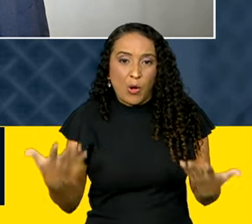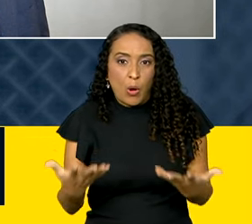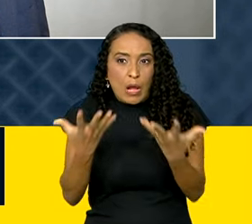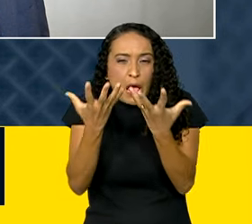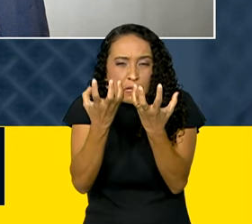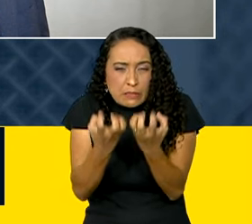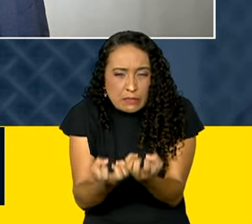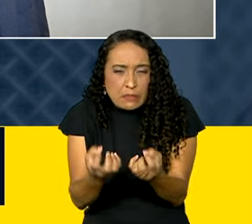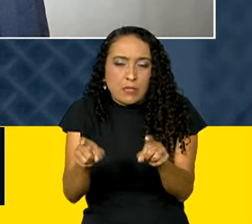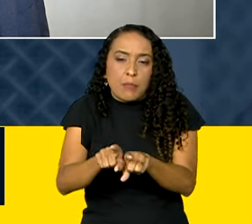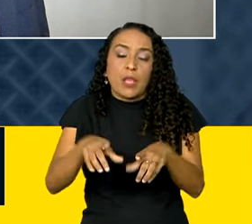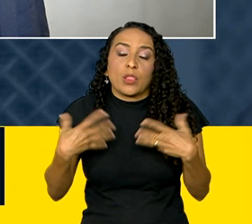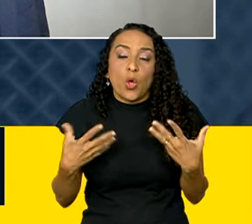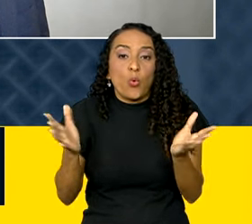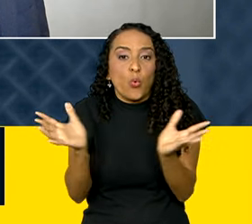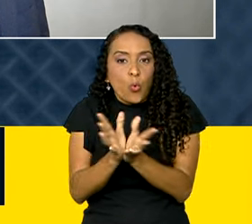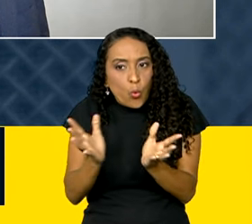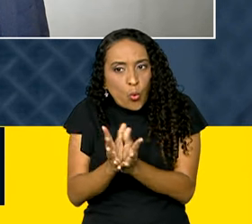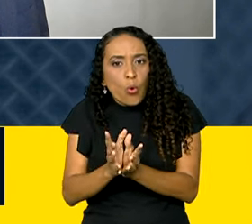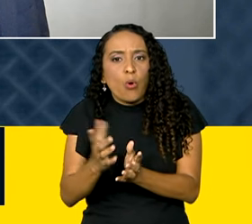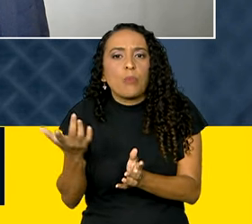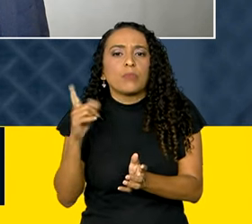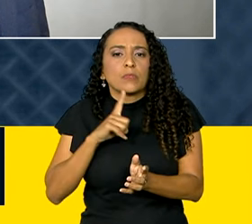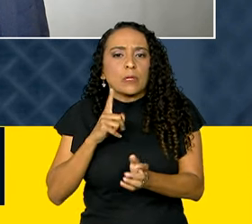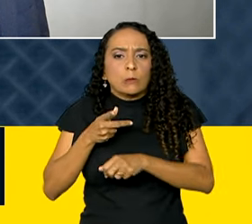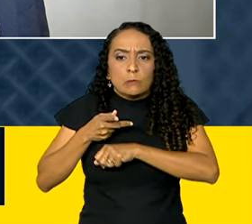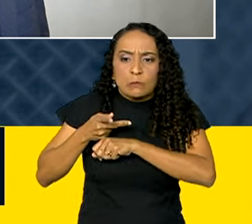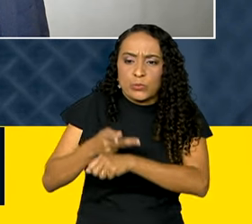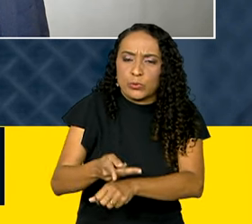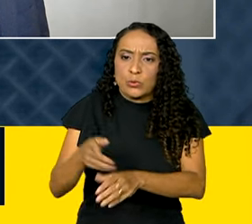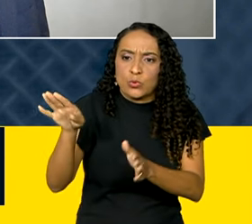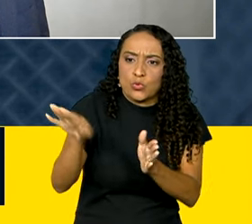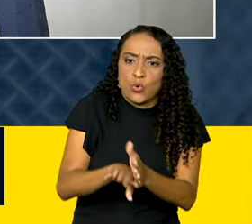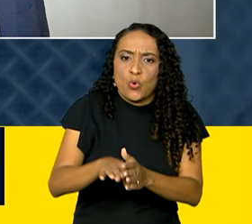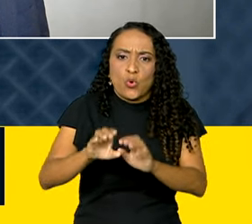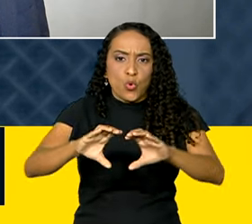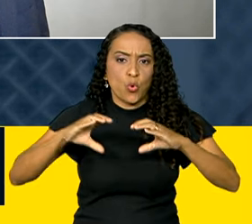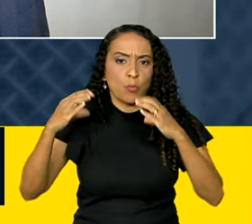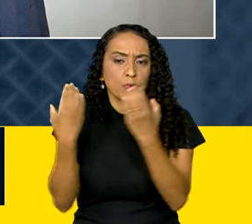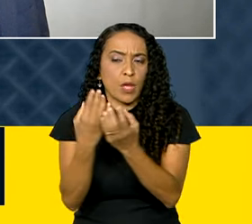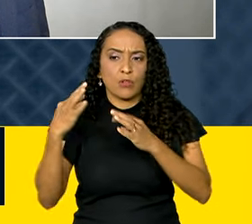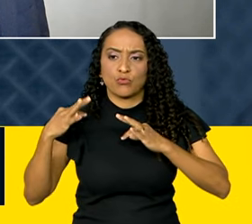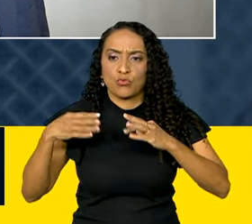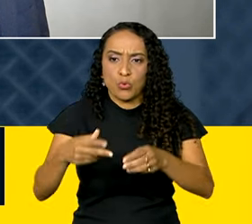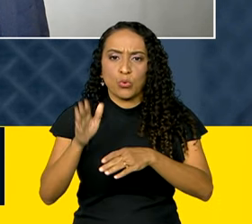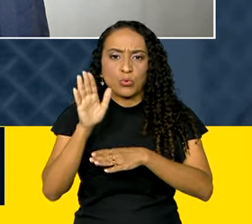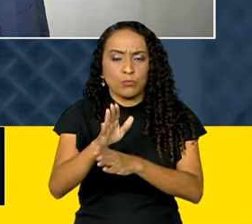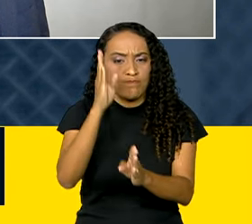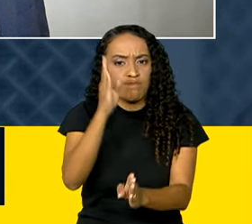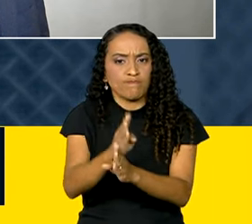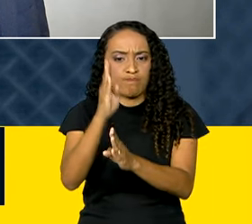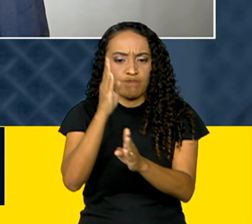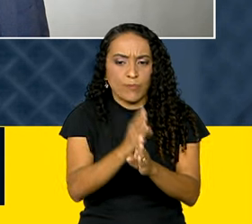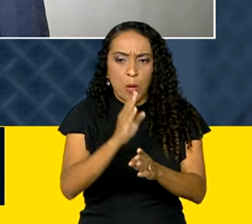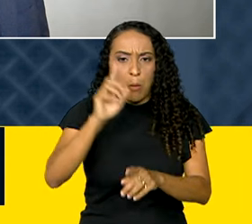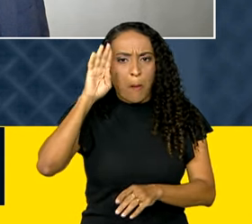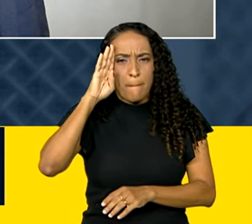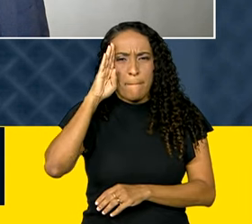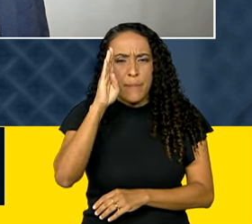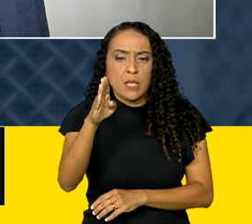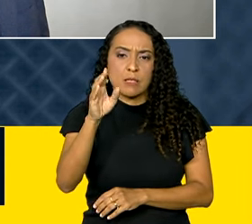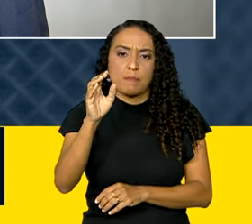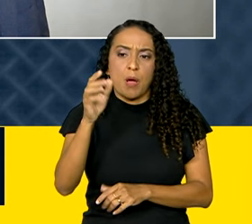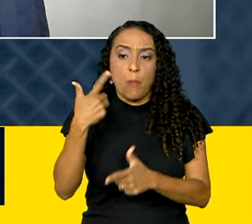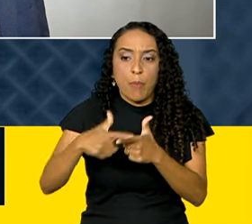secas, né? Então, essas equipes elas têm buscado chegar até as comunidades, identificar os principais problemas